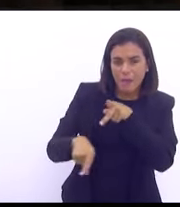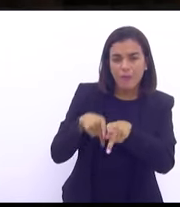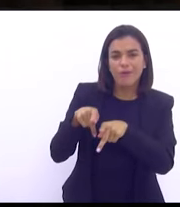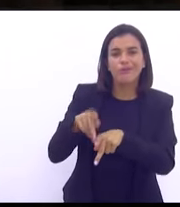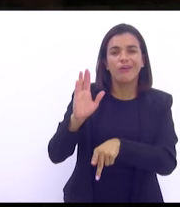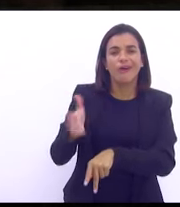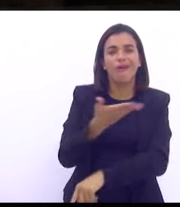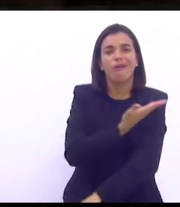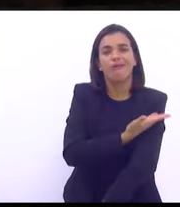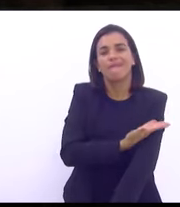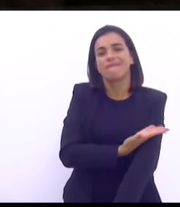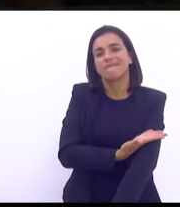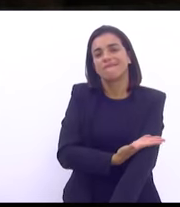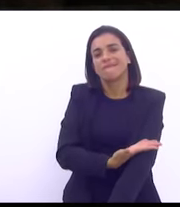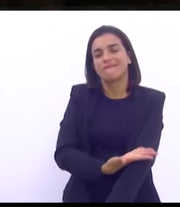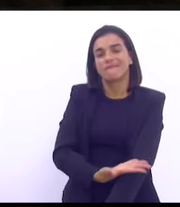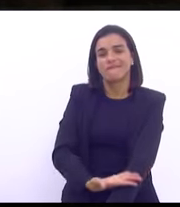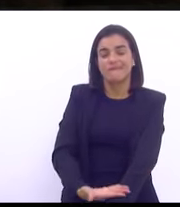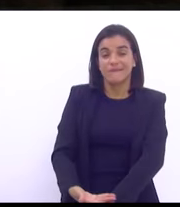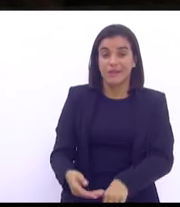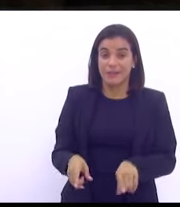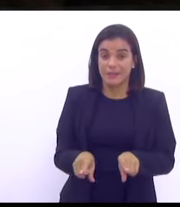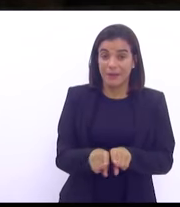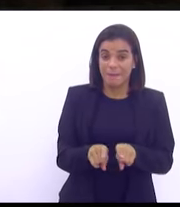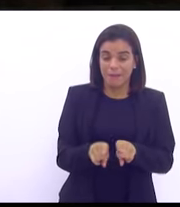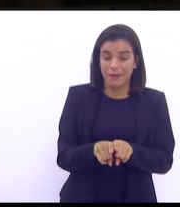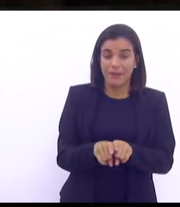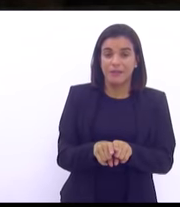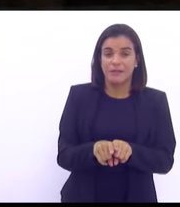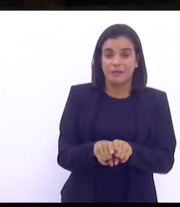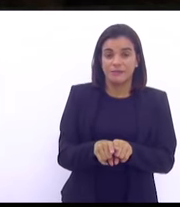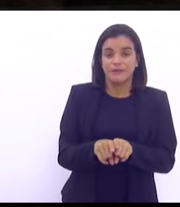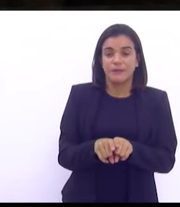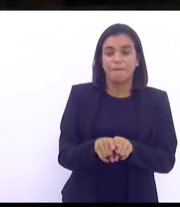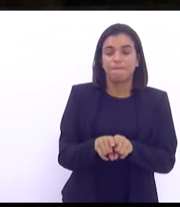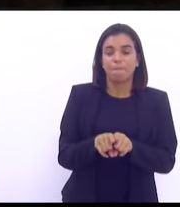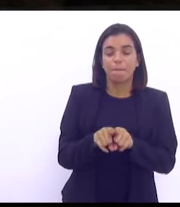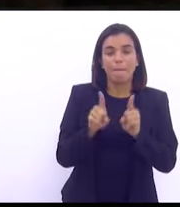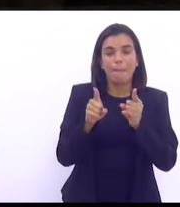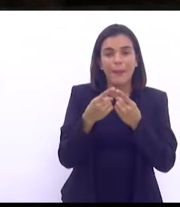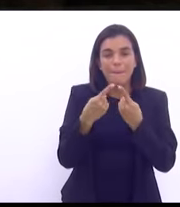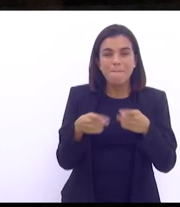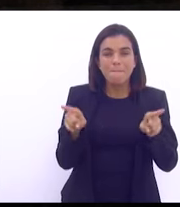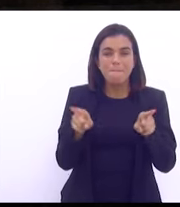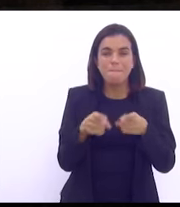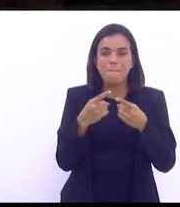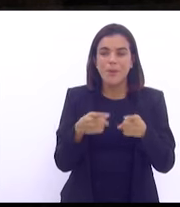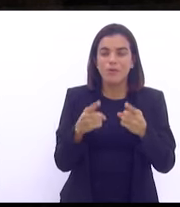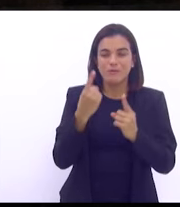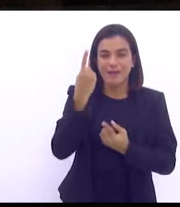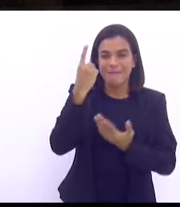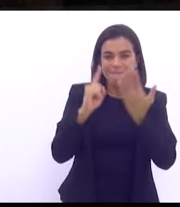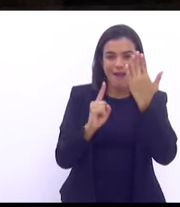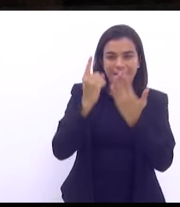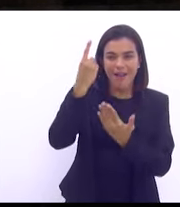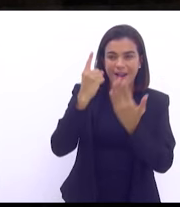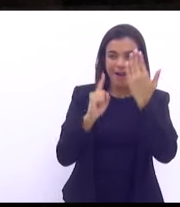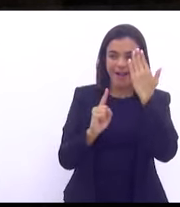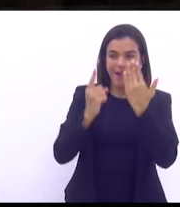costumava, né, e foi objeto de tantas músicas de carnaval, por